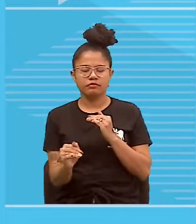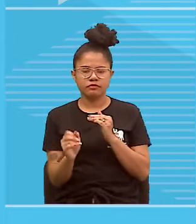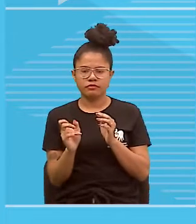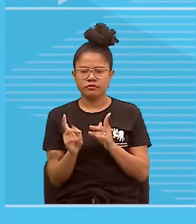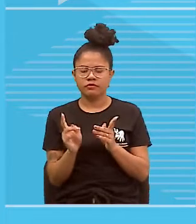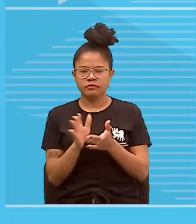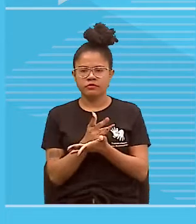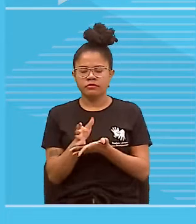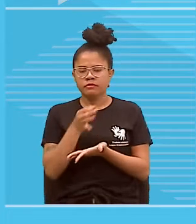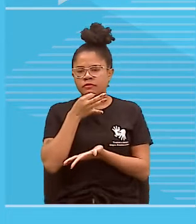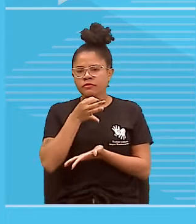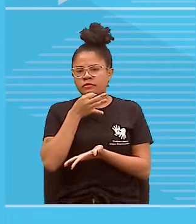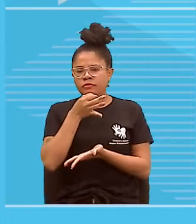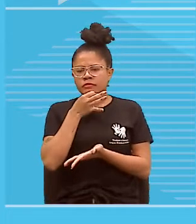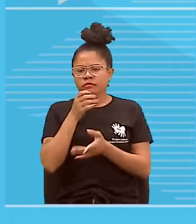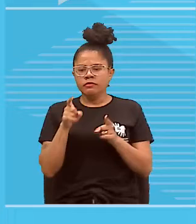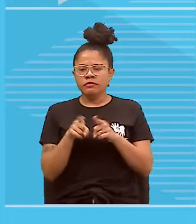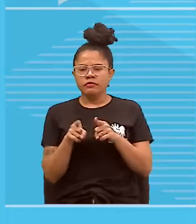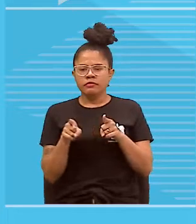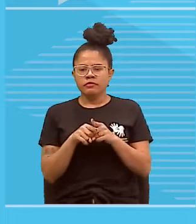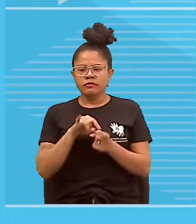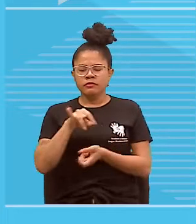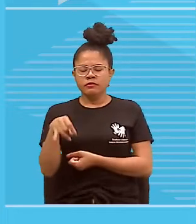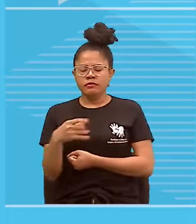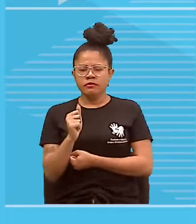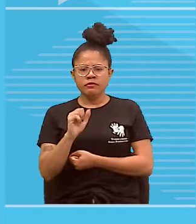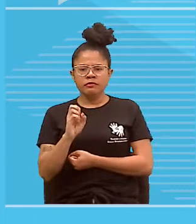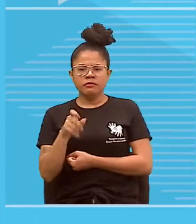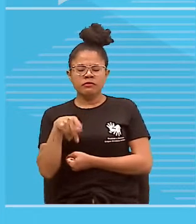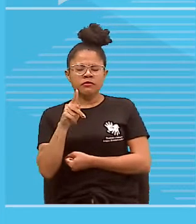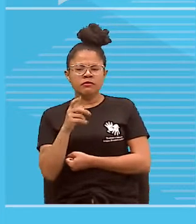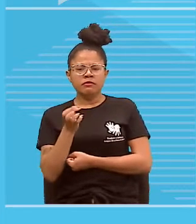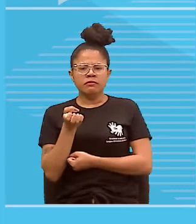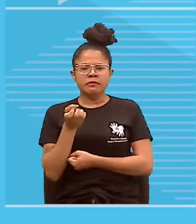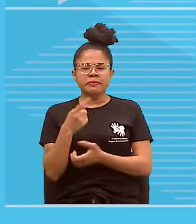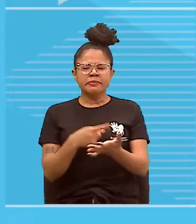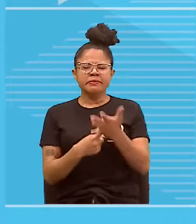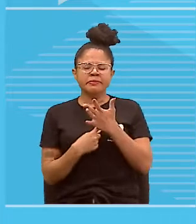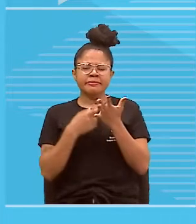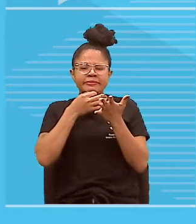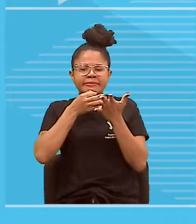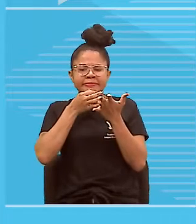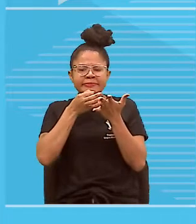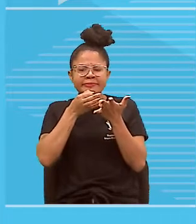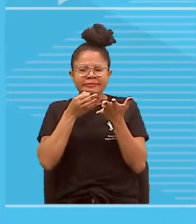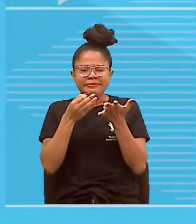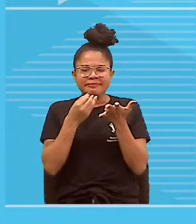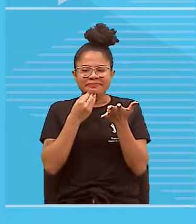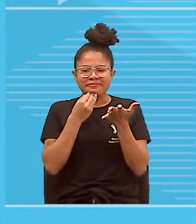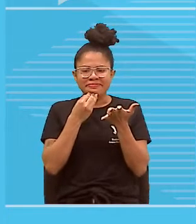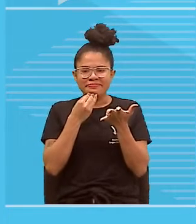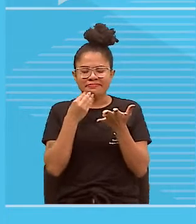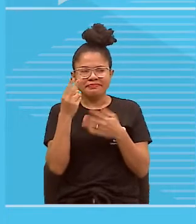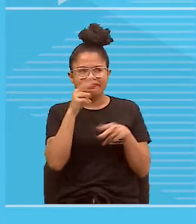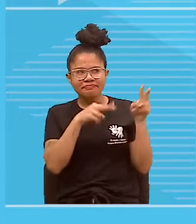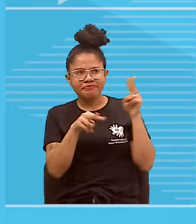comentários mesmo onde é que tá tentando aqui fazer os comentários dele mas não tá aparecendo tudo só apareceu um pedaço eu sei